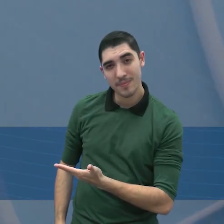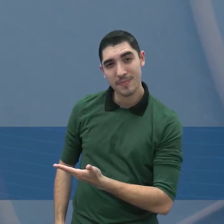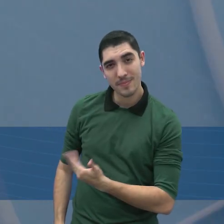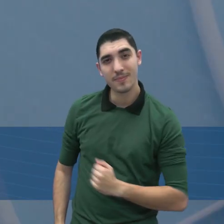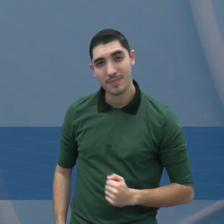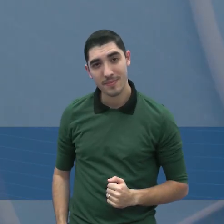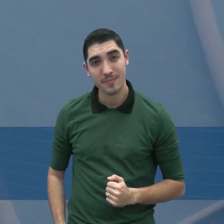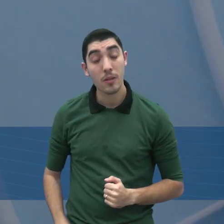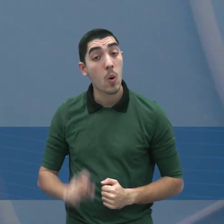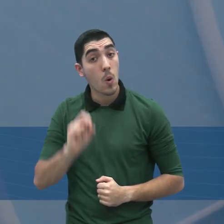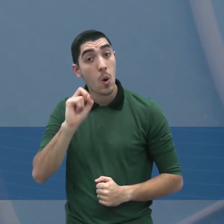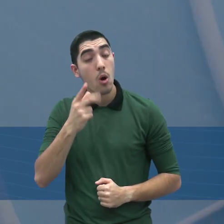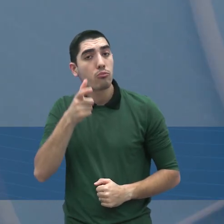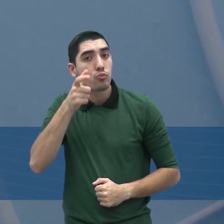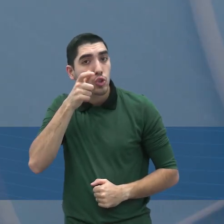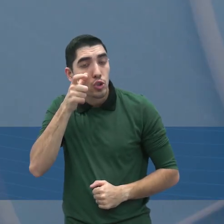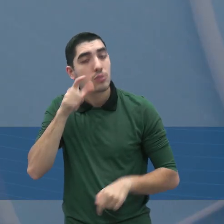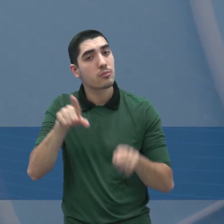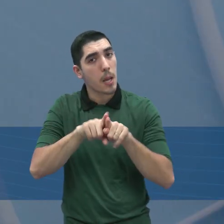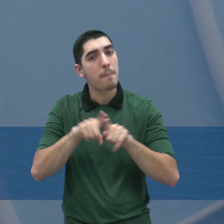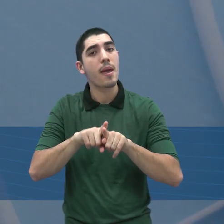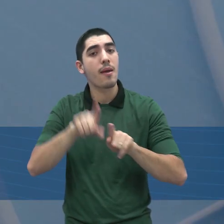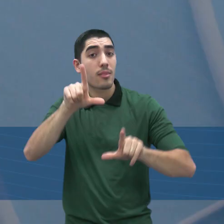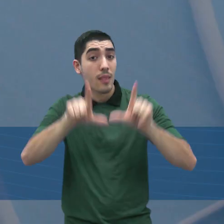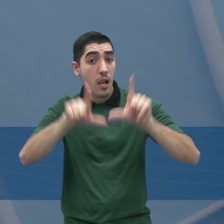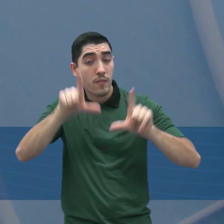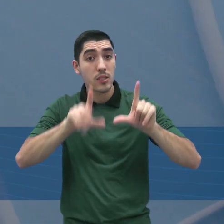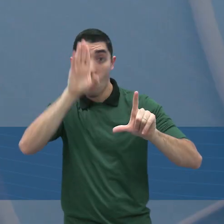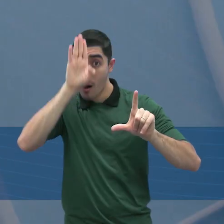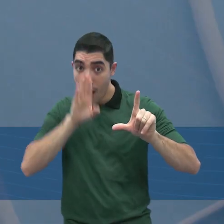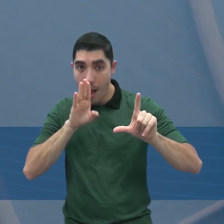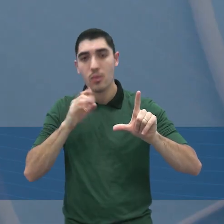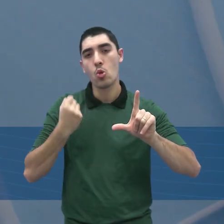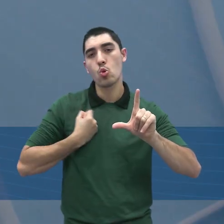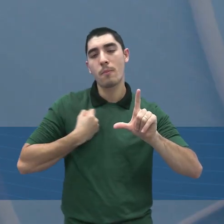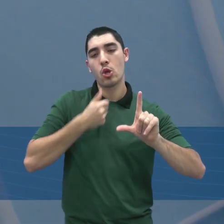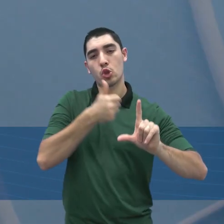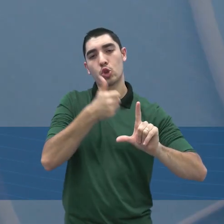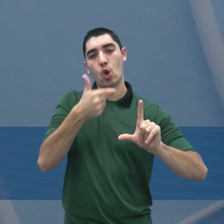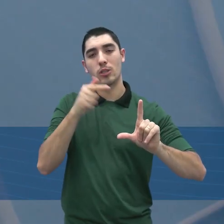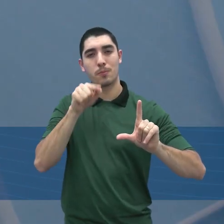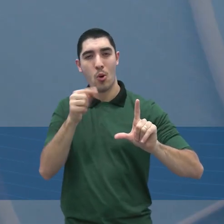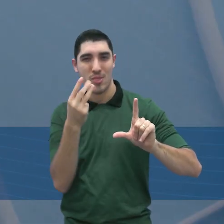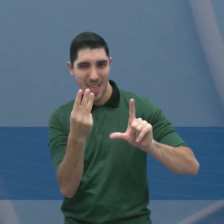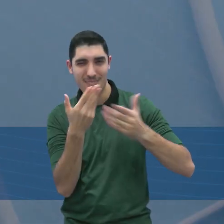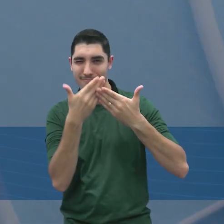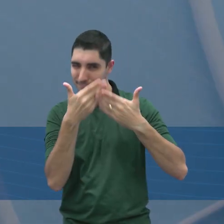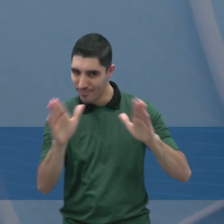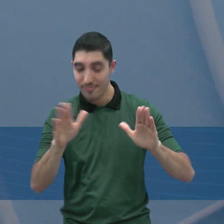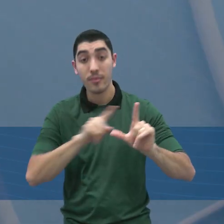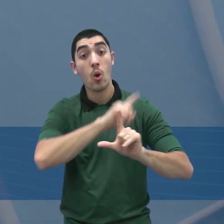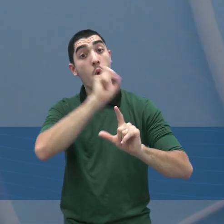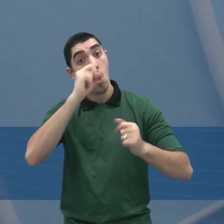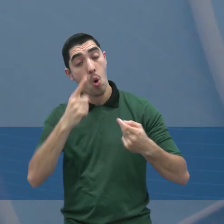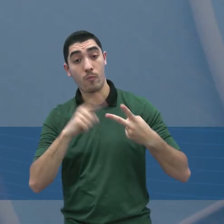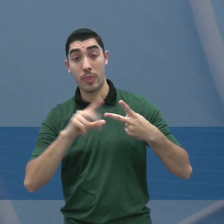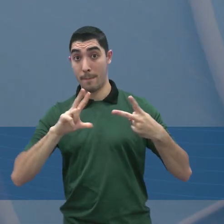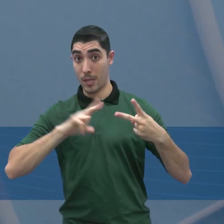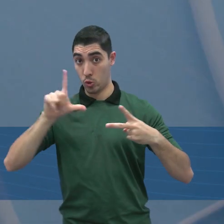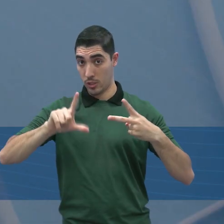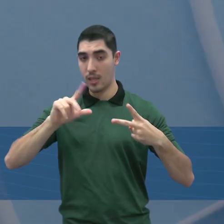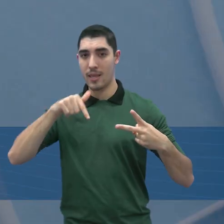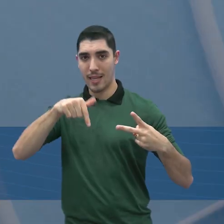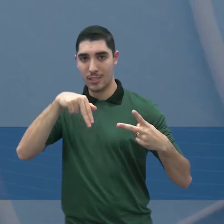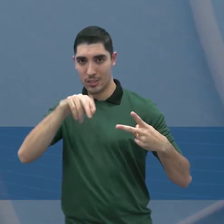youtube.com/tvcâmarasjc. Vocês podem nos acompanhar também pelo canal 12.3, nosso canal aberto, além do 7 da NET e 9 da